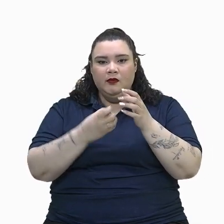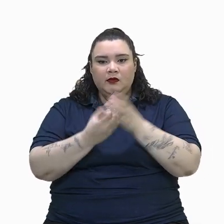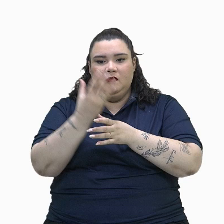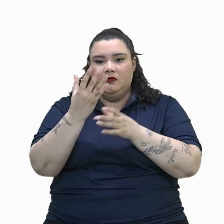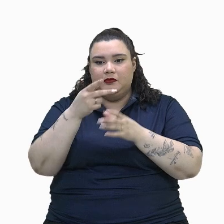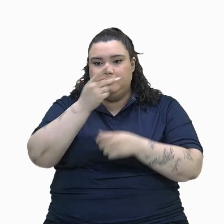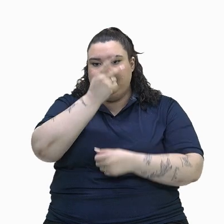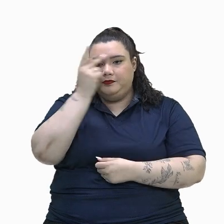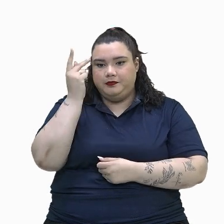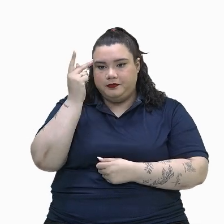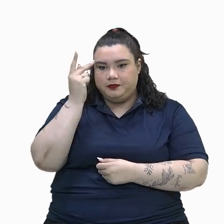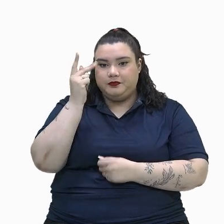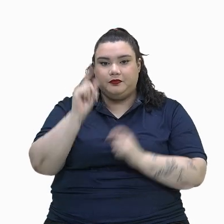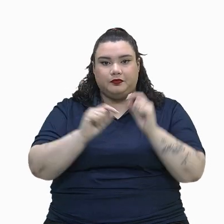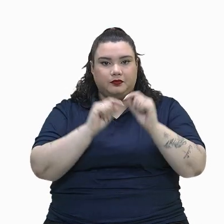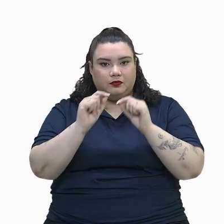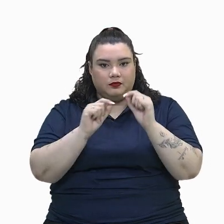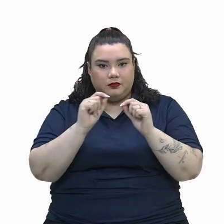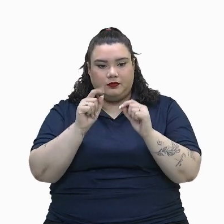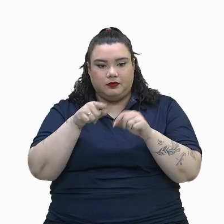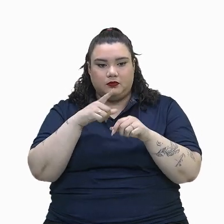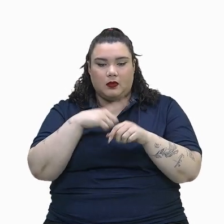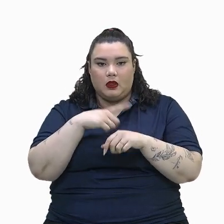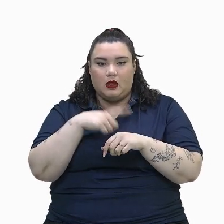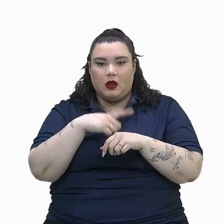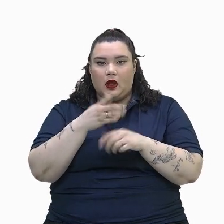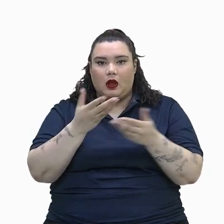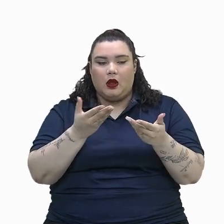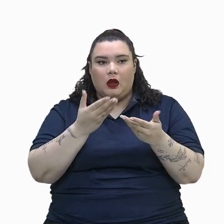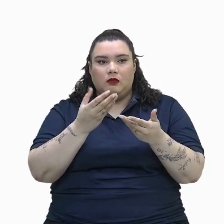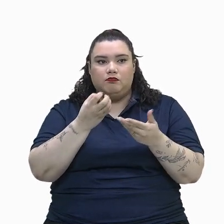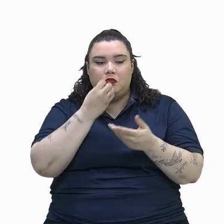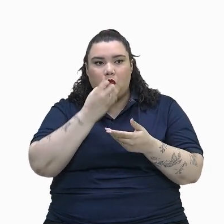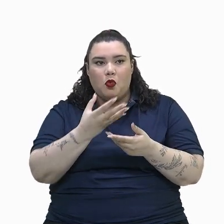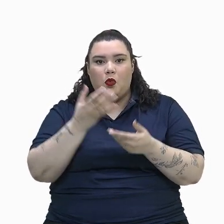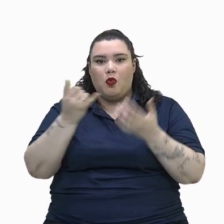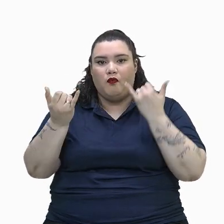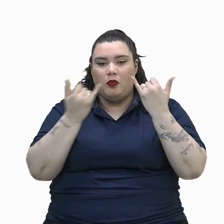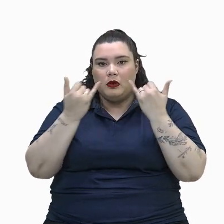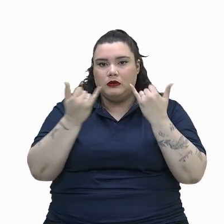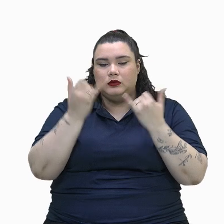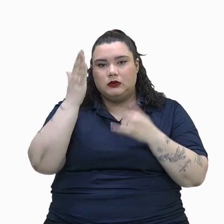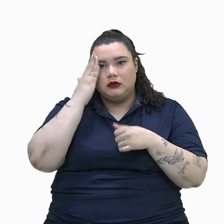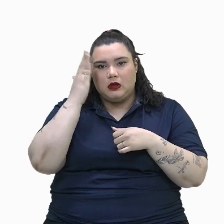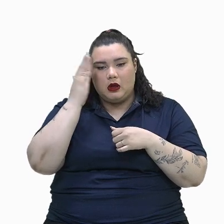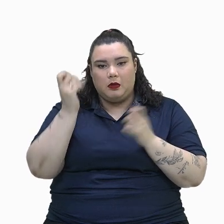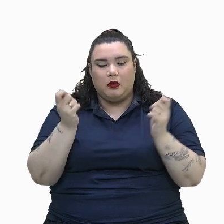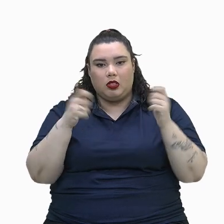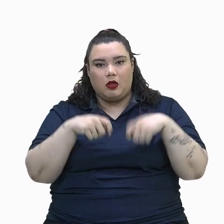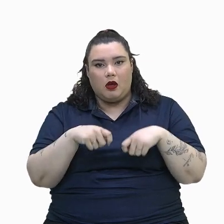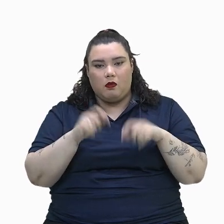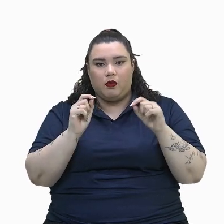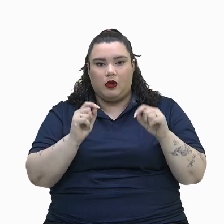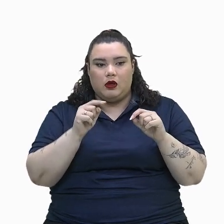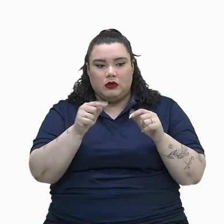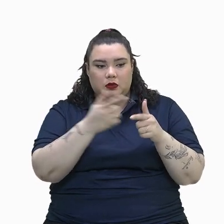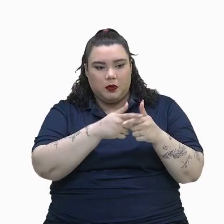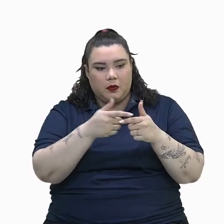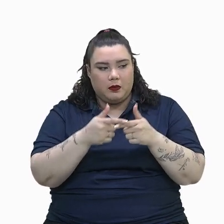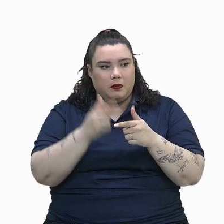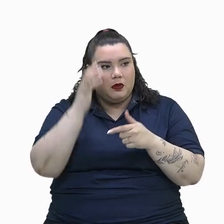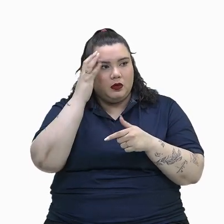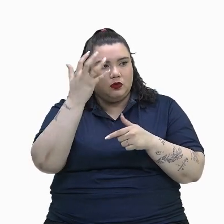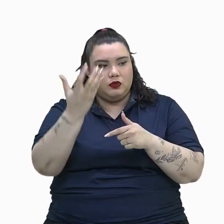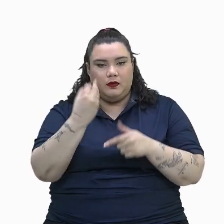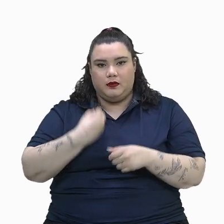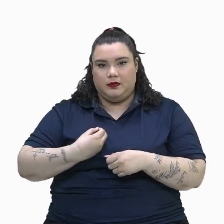pessoa uma educação, no sentido da informação, de você poder sair, né, dessa situação em que você